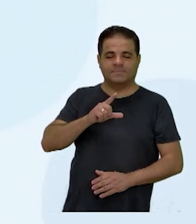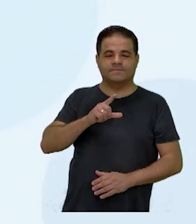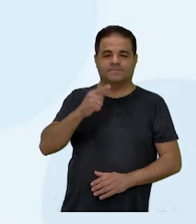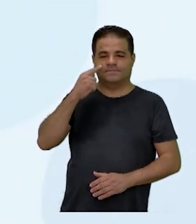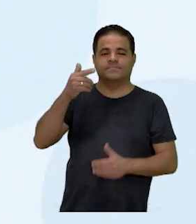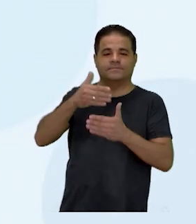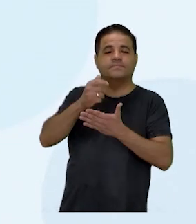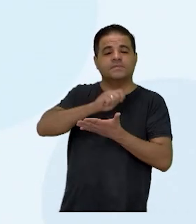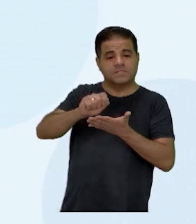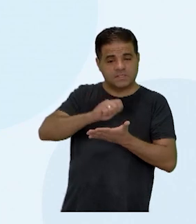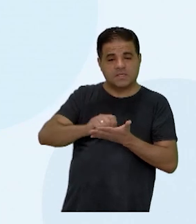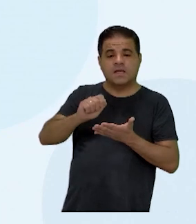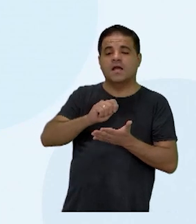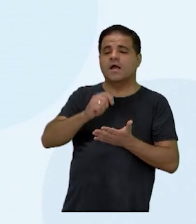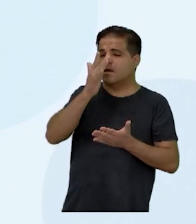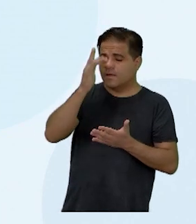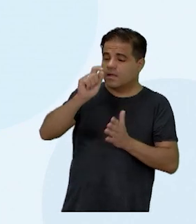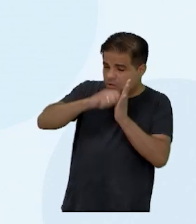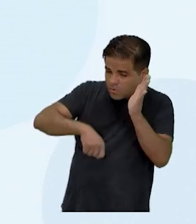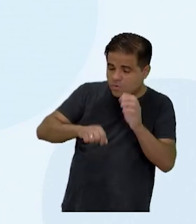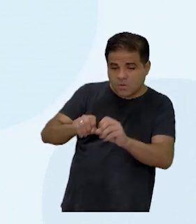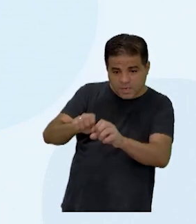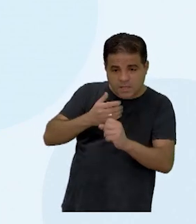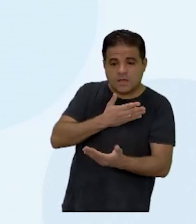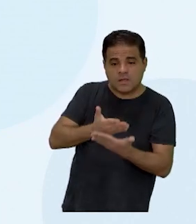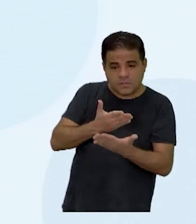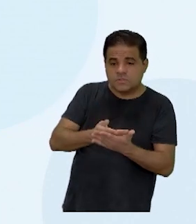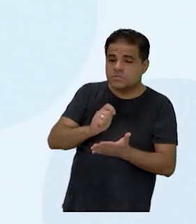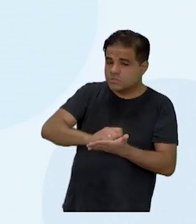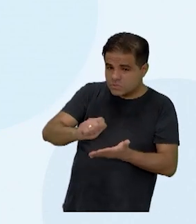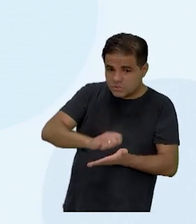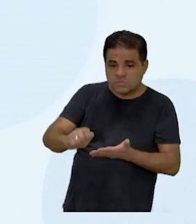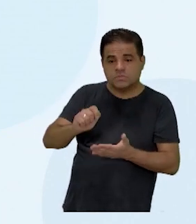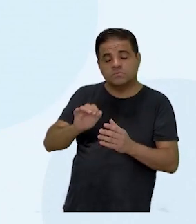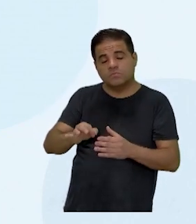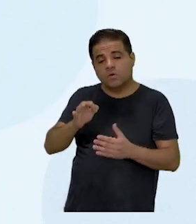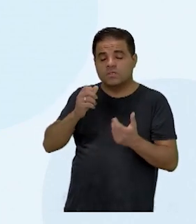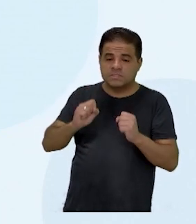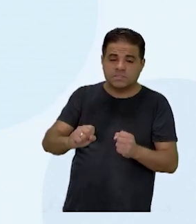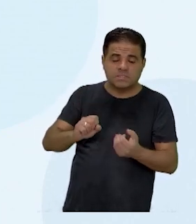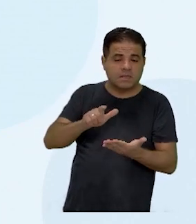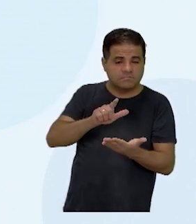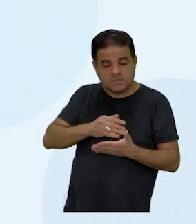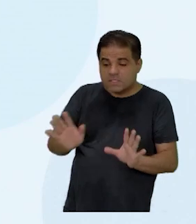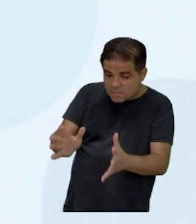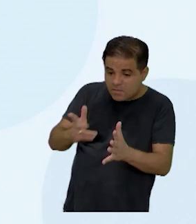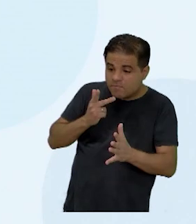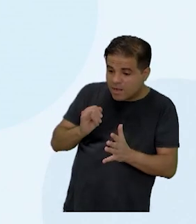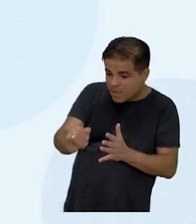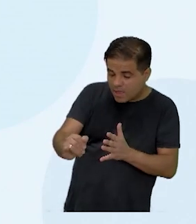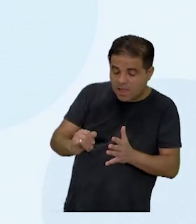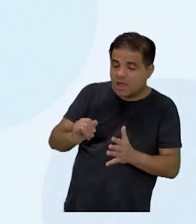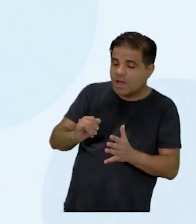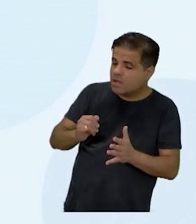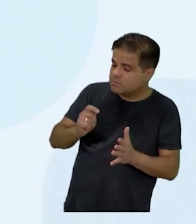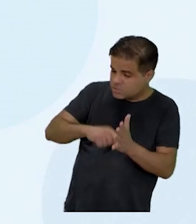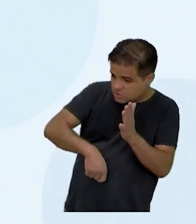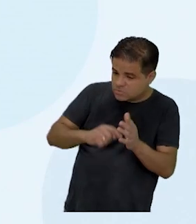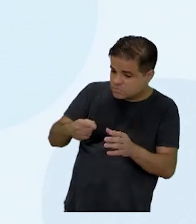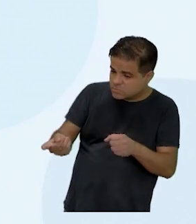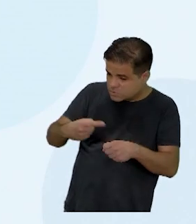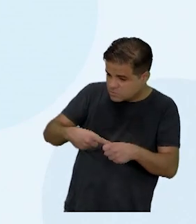Todo o texto é pautado pelo questionamento e contém propostas de pesquisa, experimentos, estudos de casos,